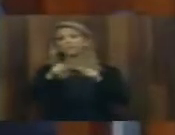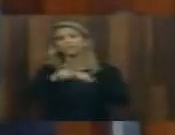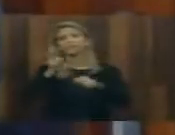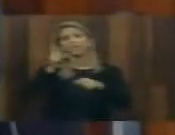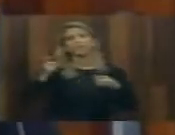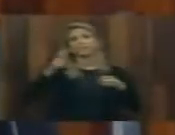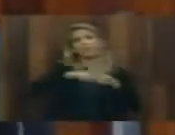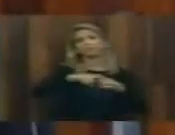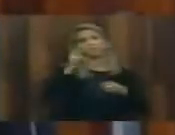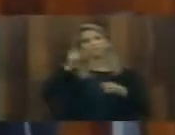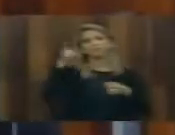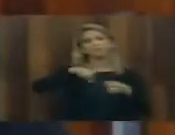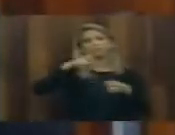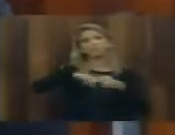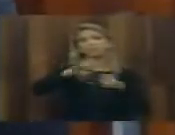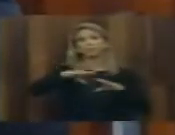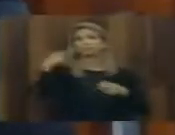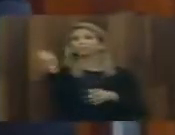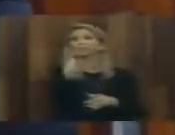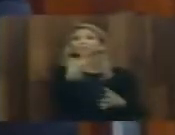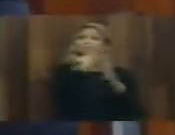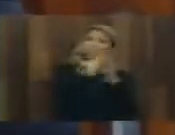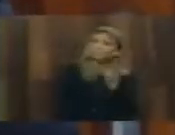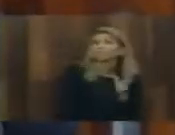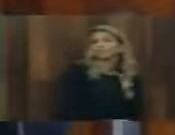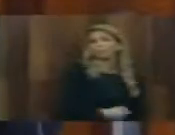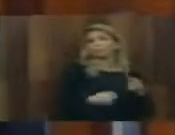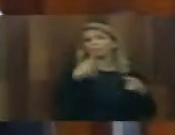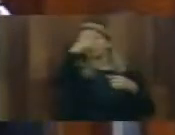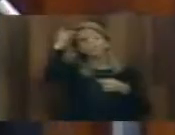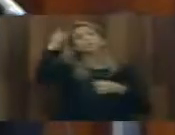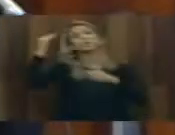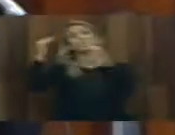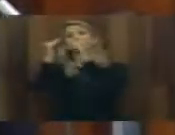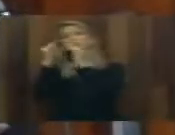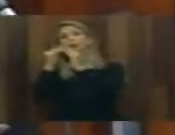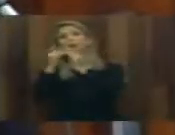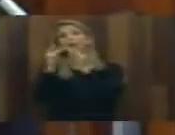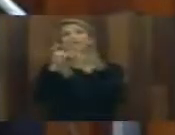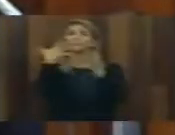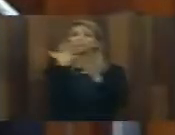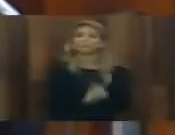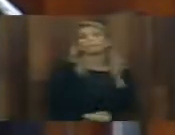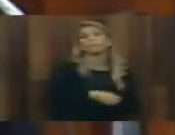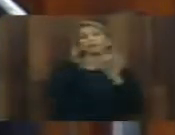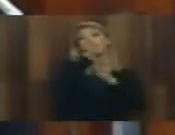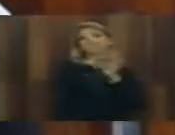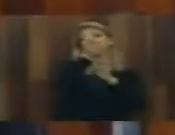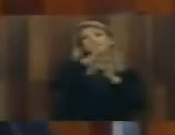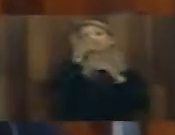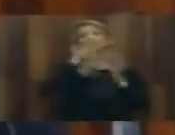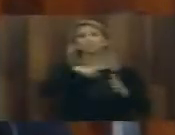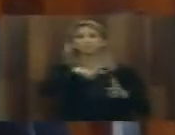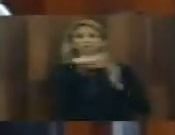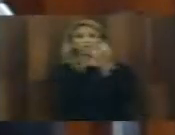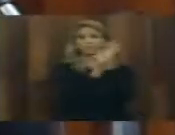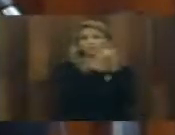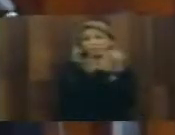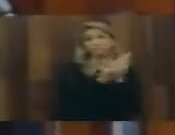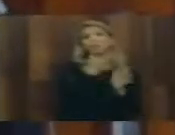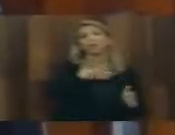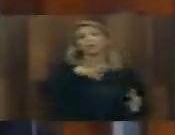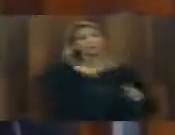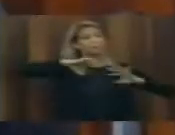perdeu fomos nós, fomos os moradores que perdemos uma emenda que já estava com um ofício, eu tenho